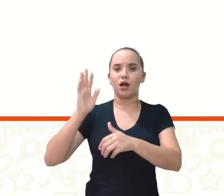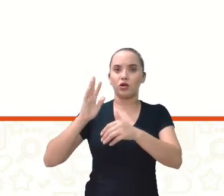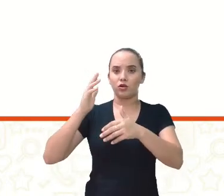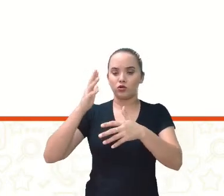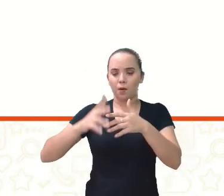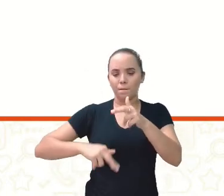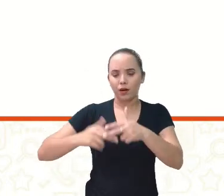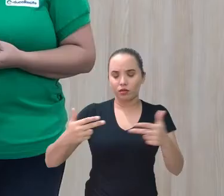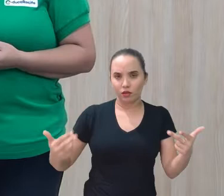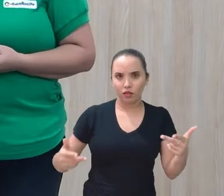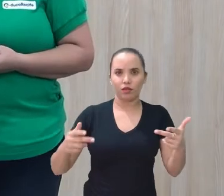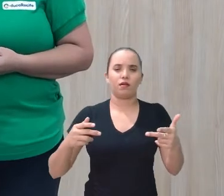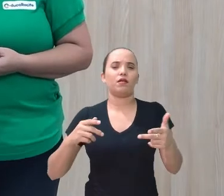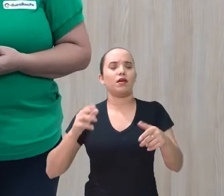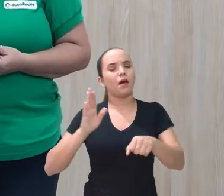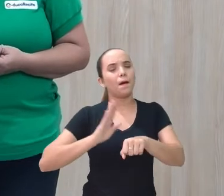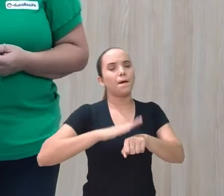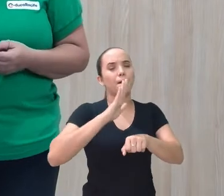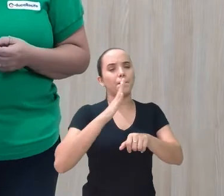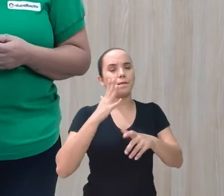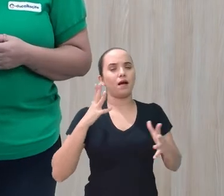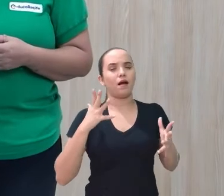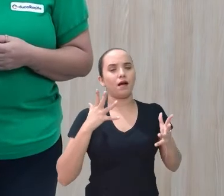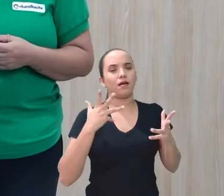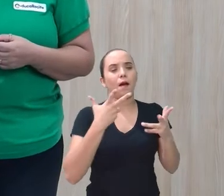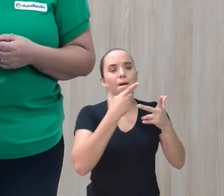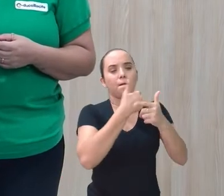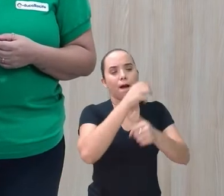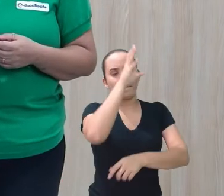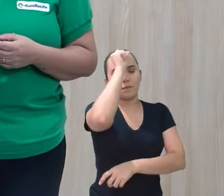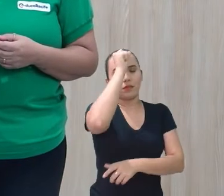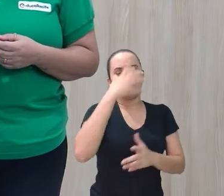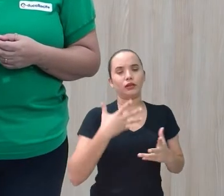for, melhor a aprendizagem daquele estudante.